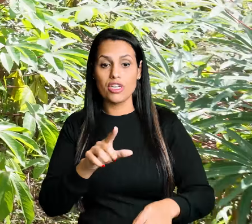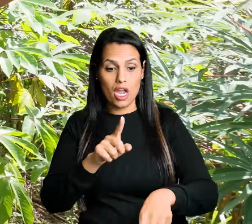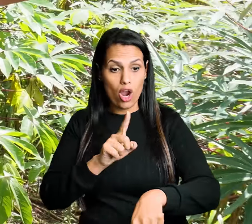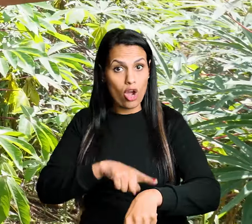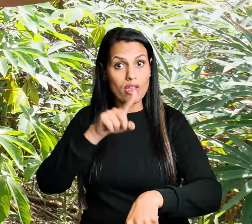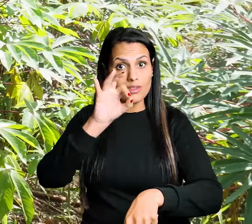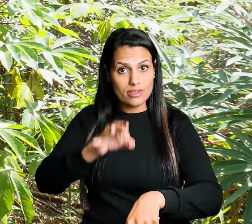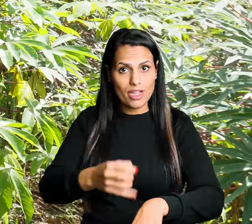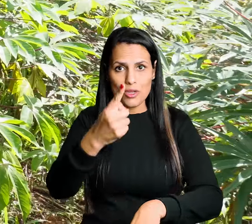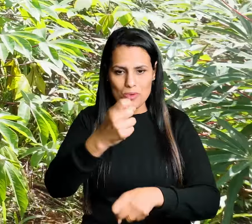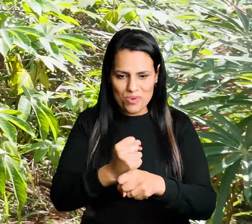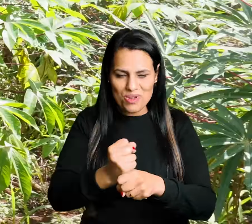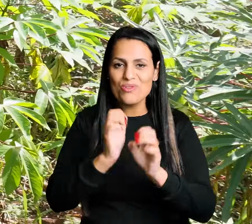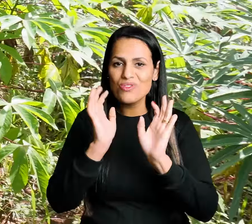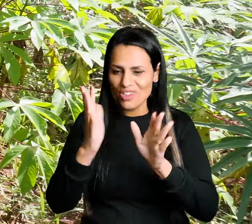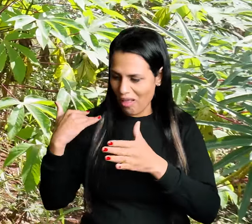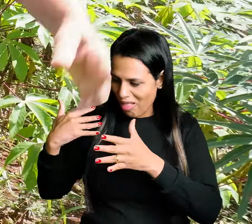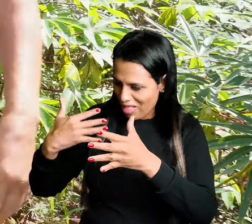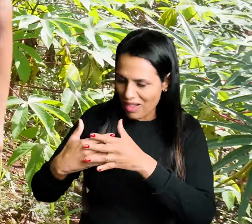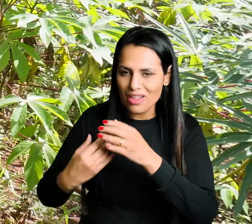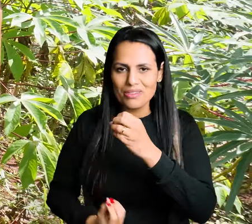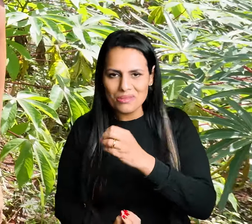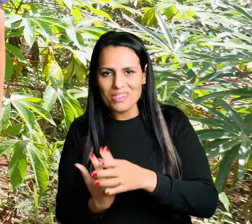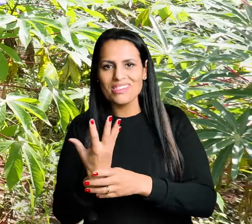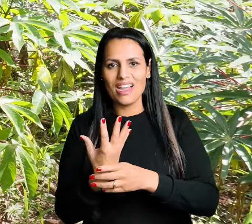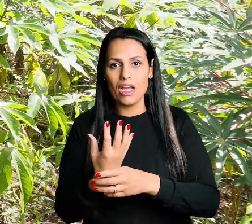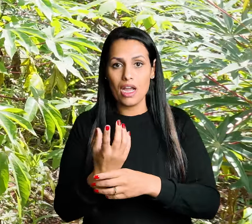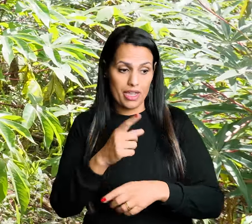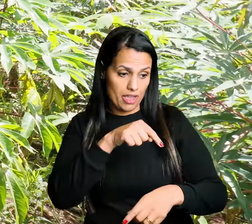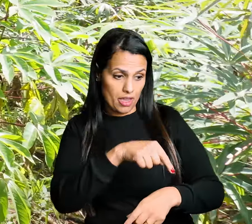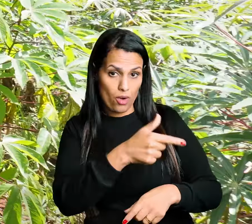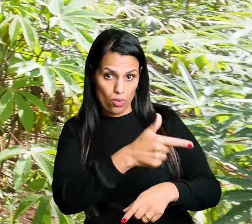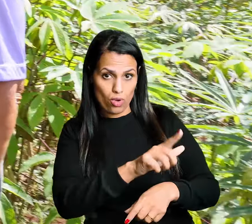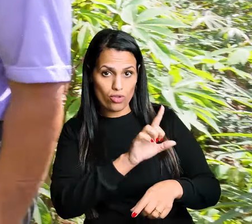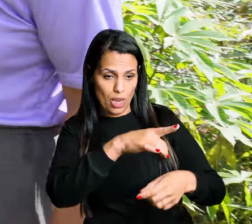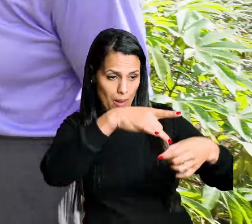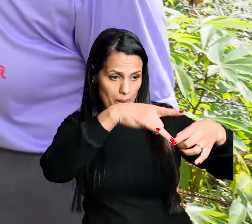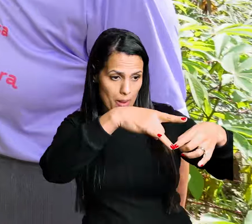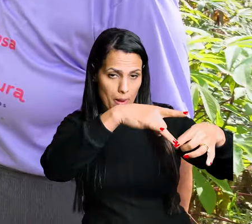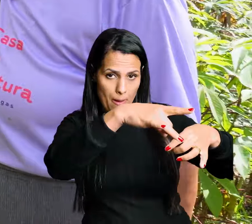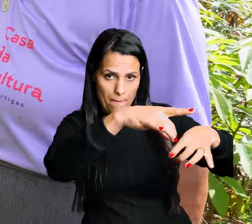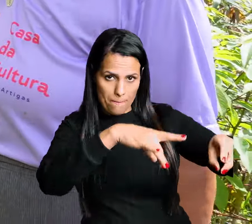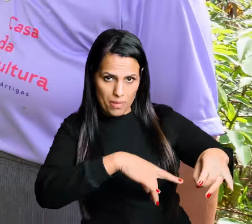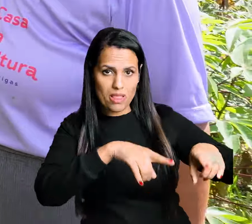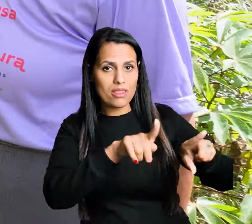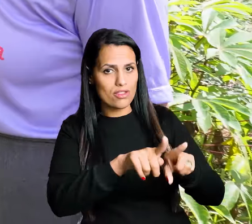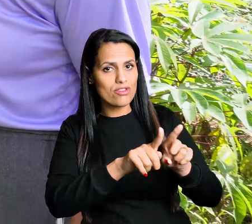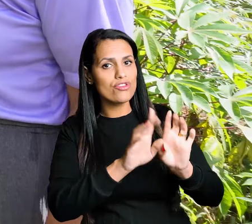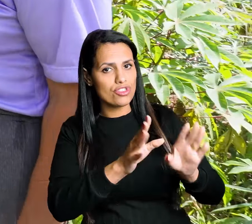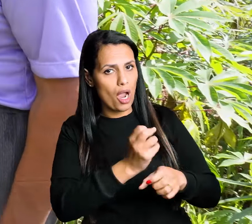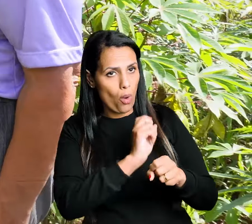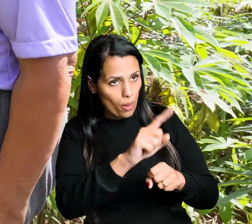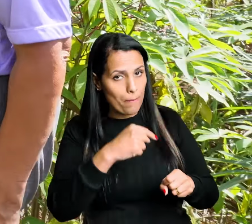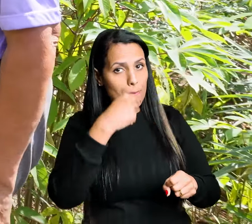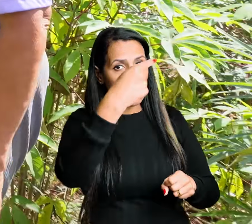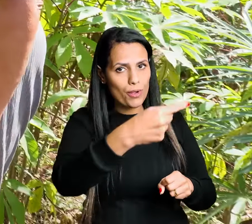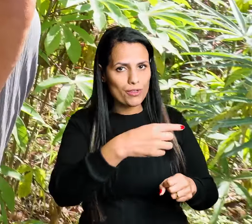já tenho outro já plantado para o próximo ano. Então eu vou arrancar aqui, esse pé aqui,